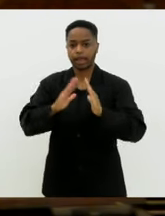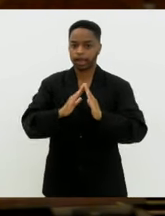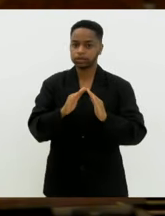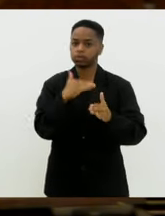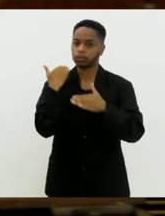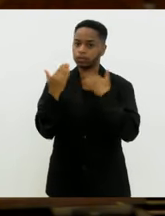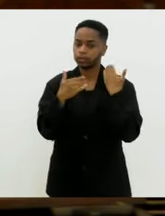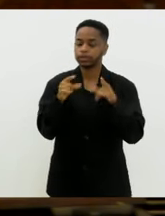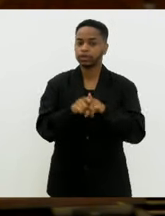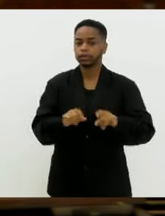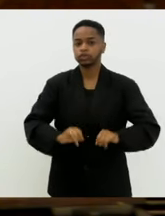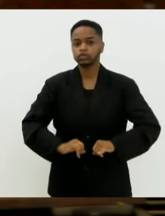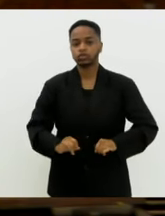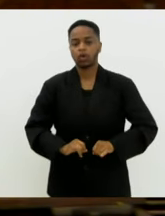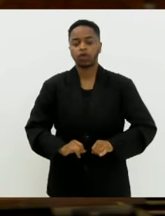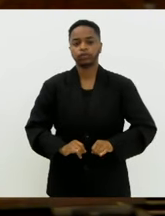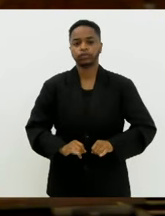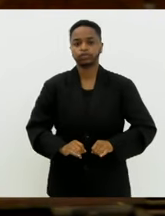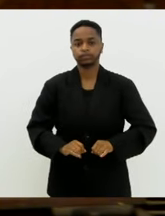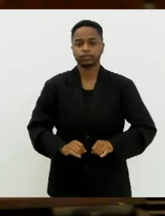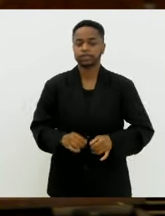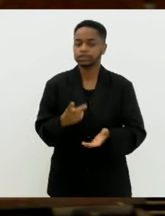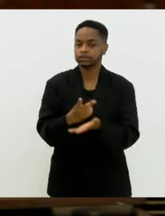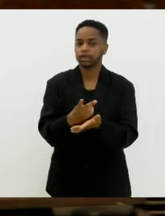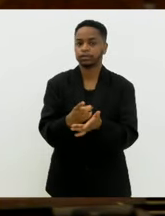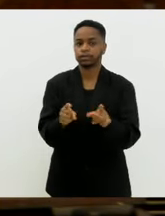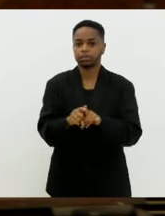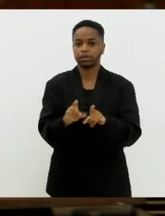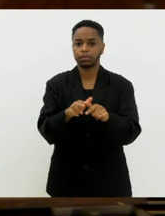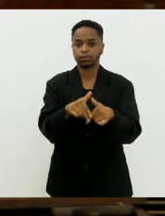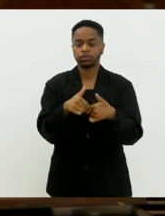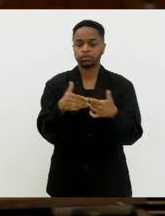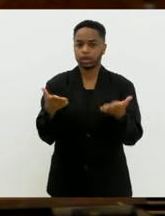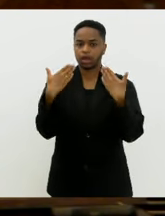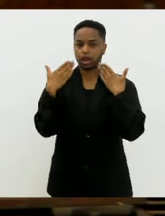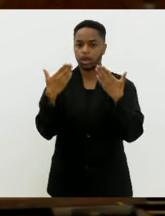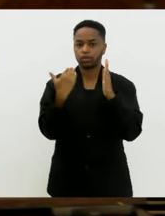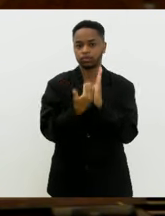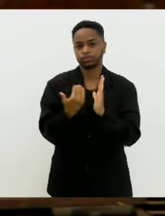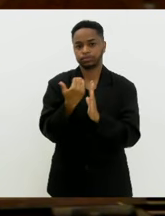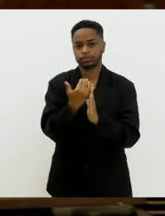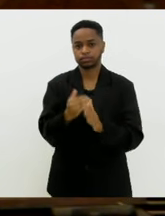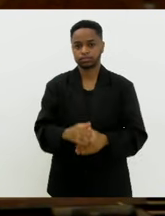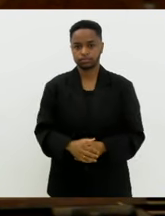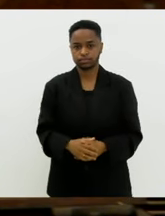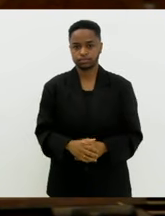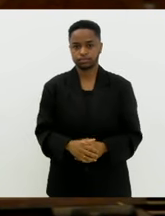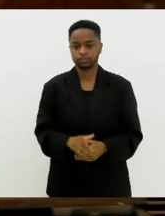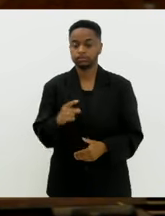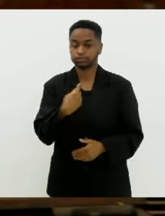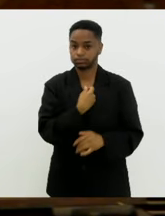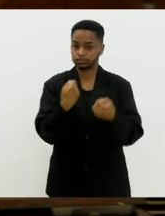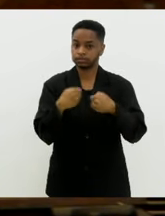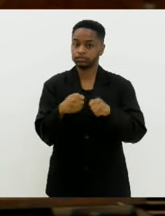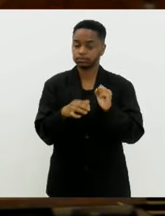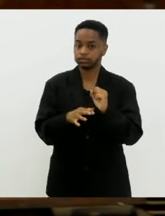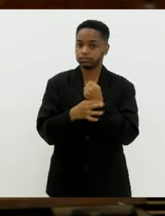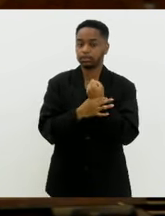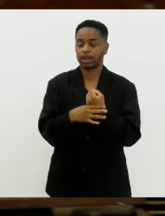tem sofrido o tempo todo também com as ondas de calor extremo. Precisamos garantir acesso à